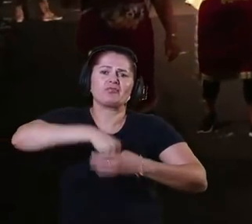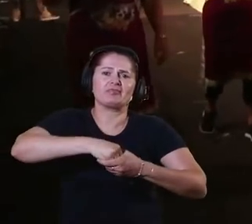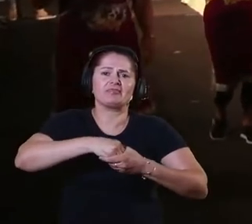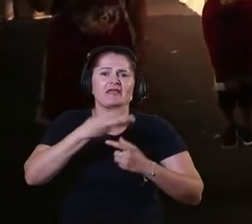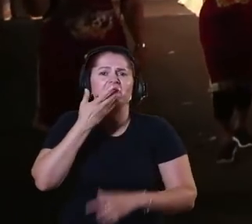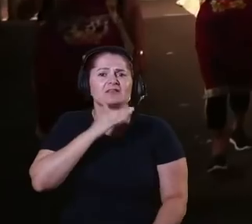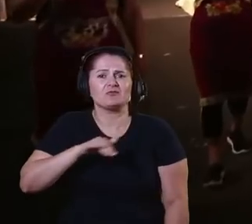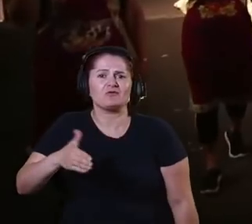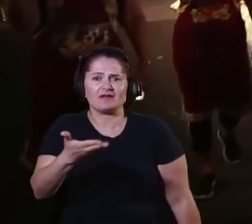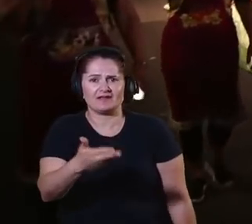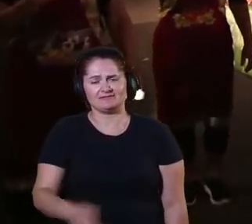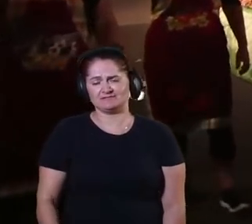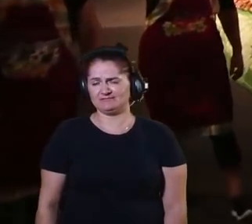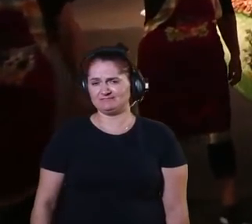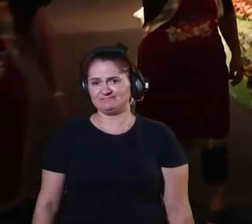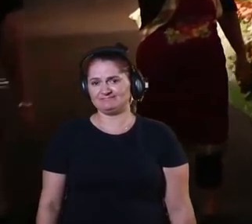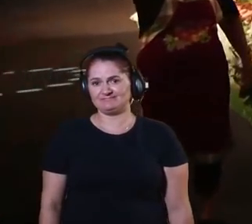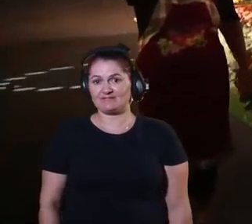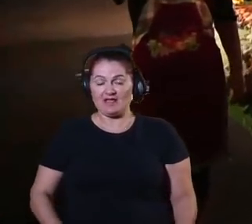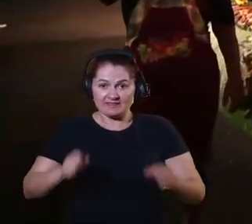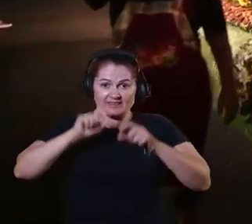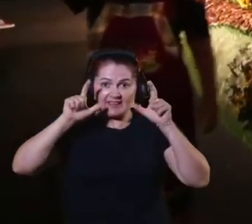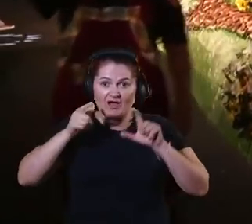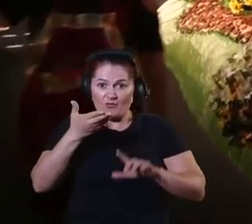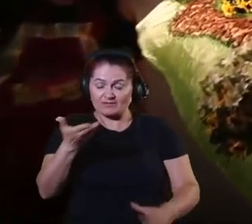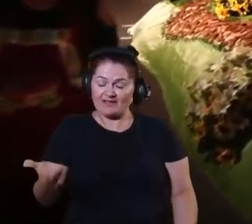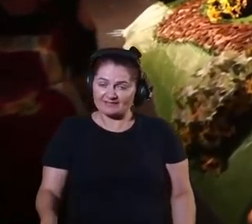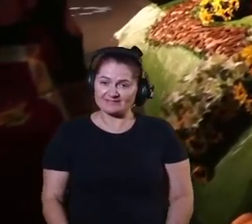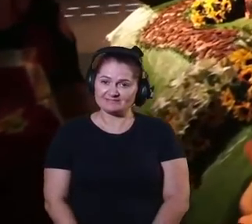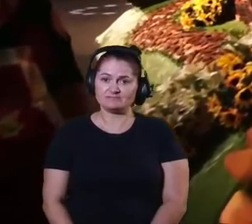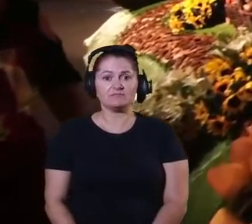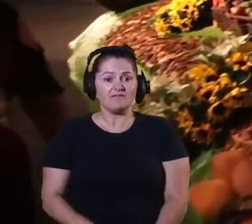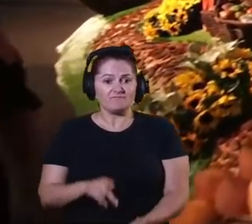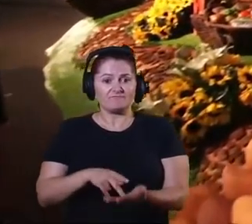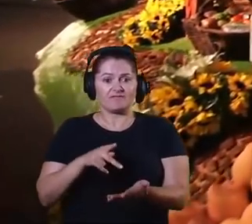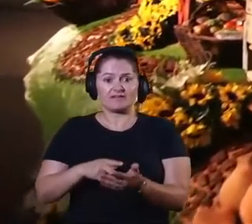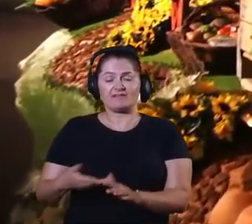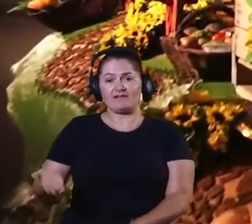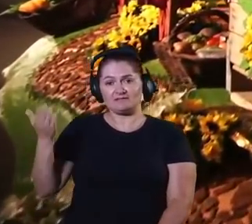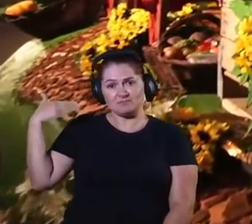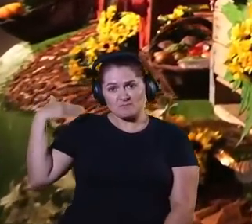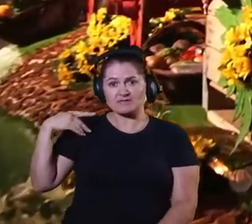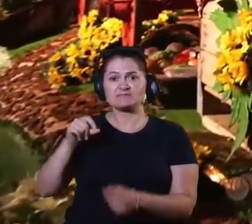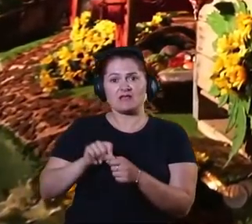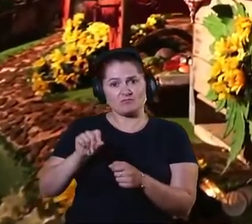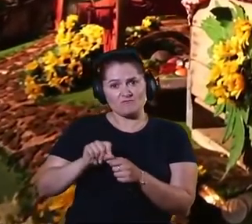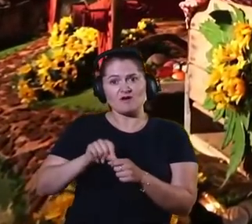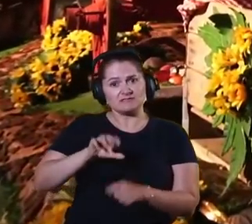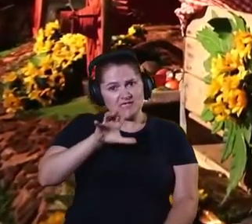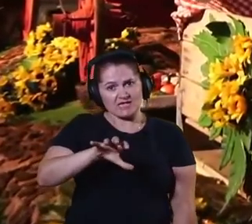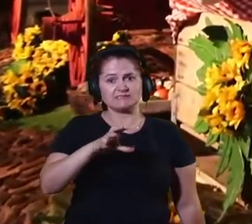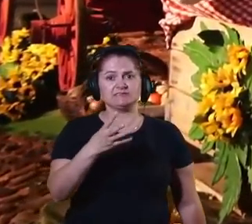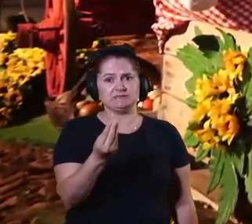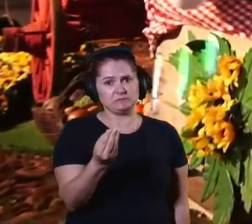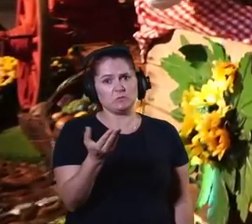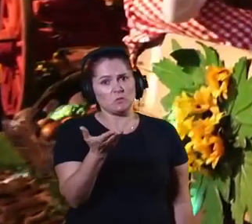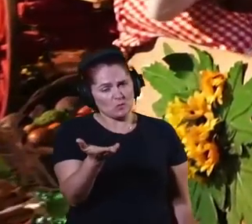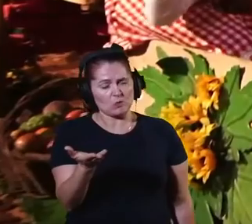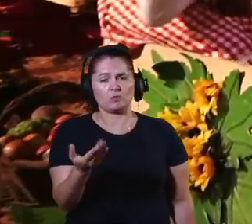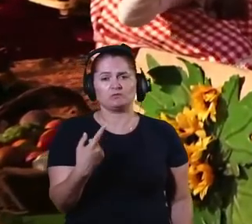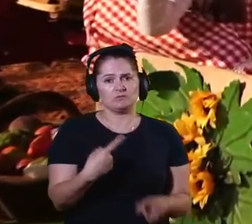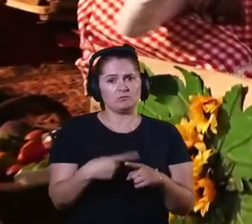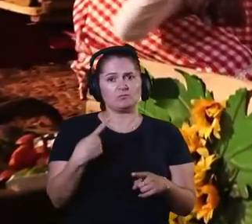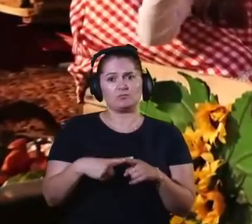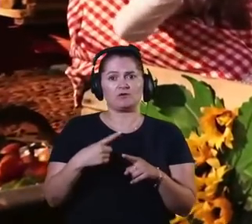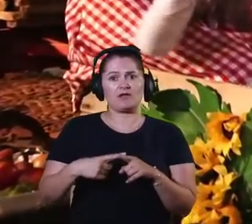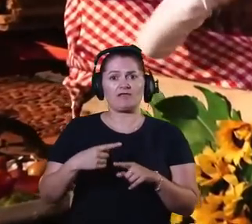se fazia muito, né? Levava e acordada. Levava para ir para a roça, inclusive, né? Levava para a roça, botava dentro de uma